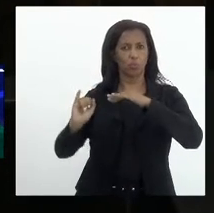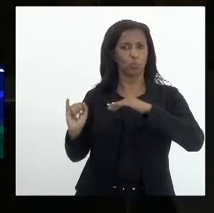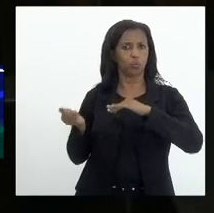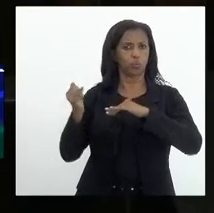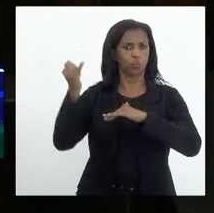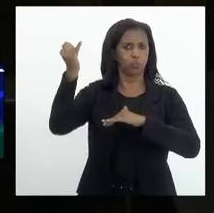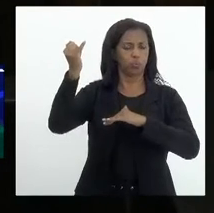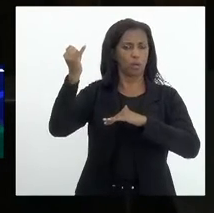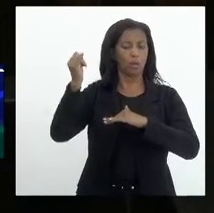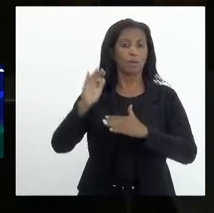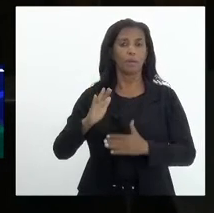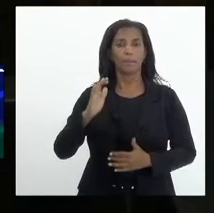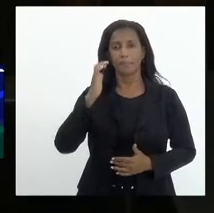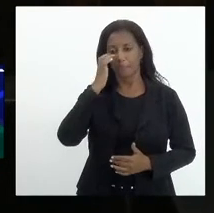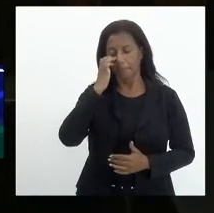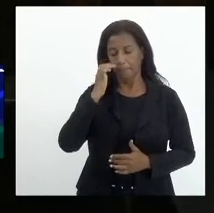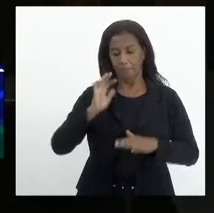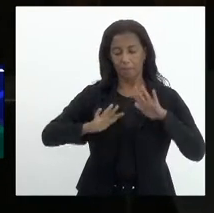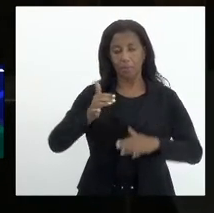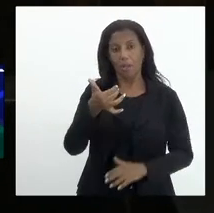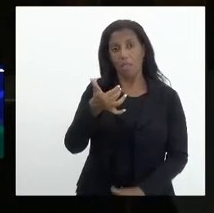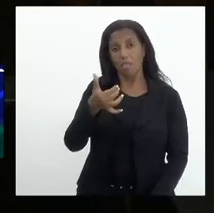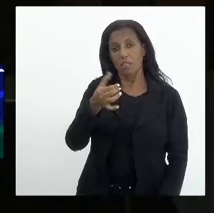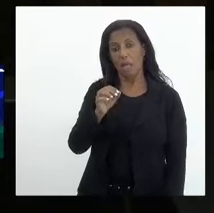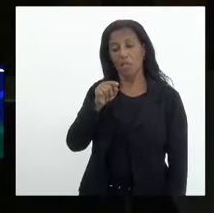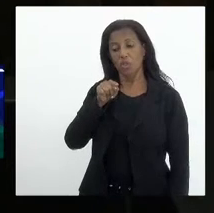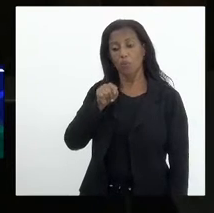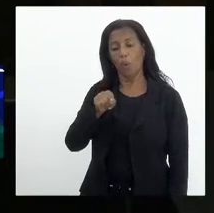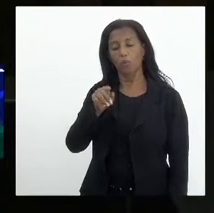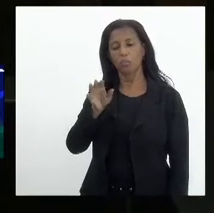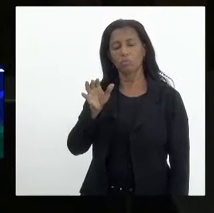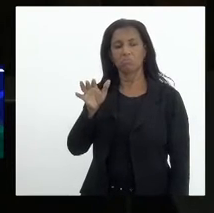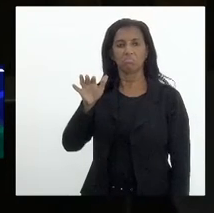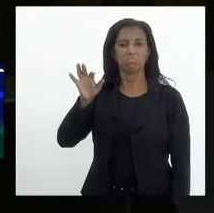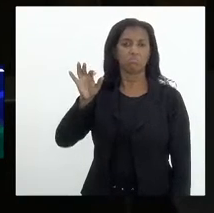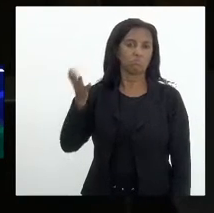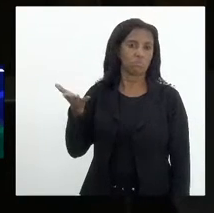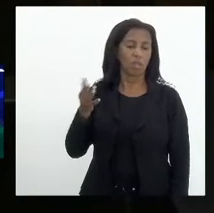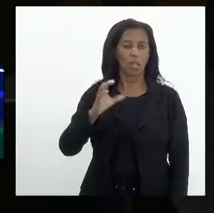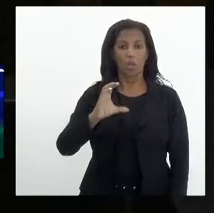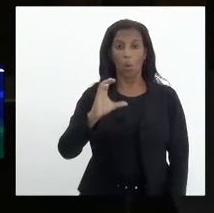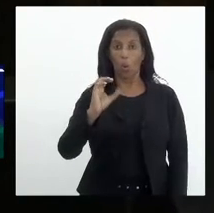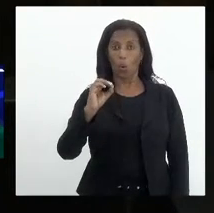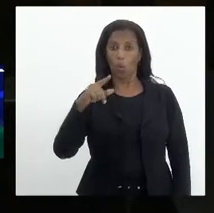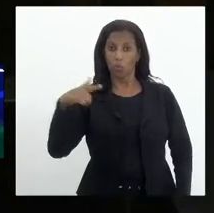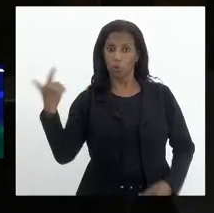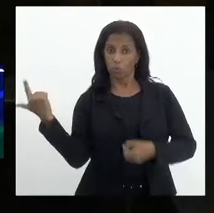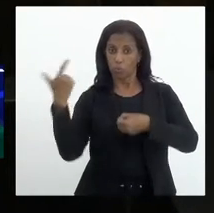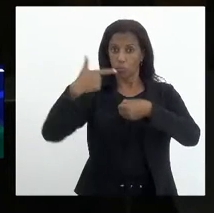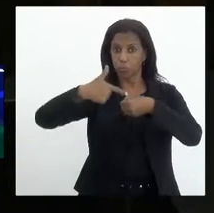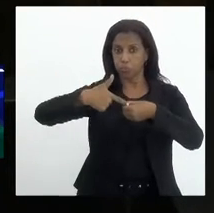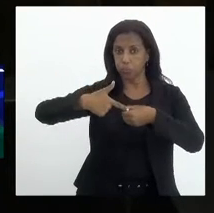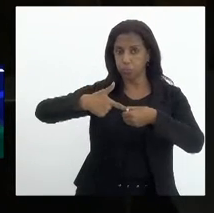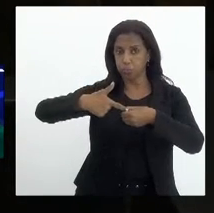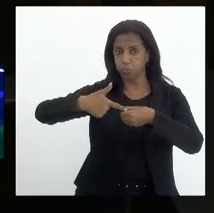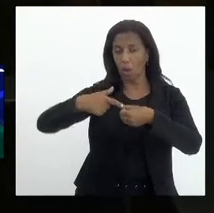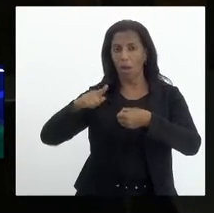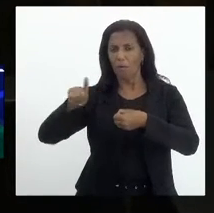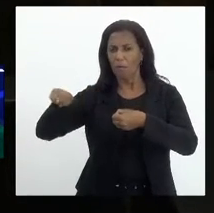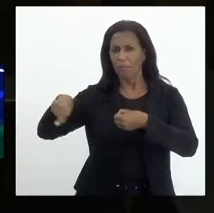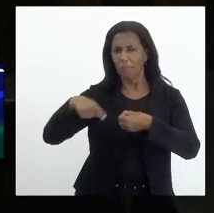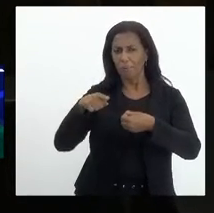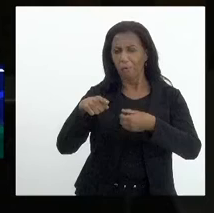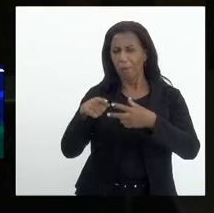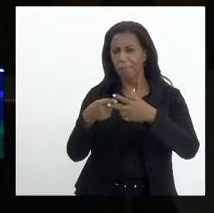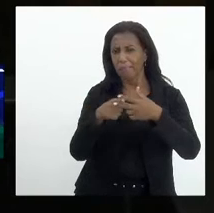acusou em torno de 10 pontos percentuais. E o combustível foi reajustado